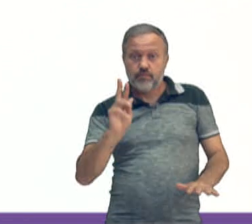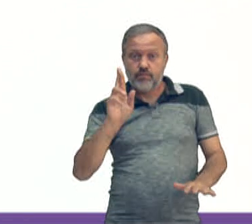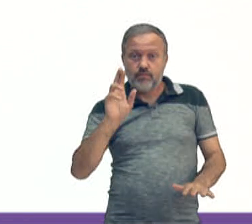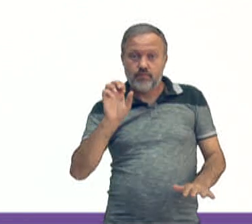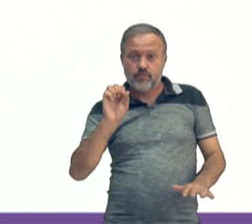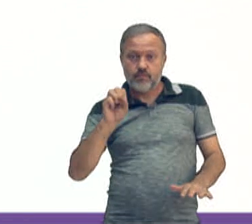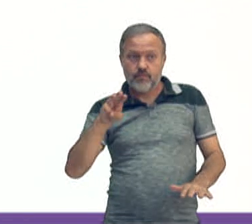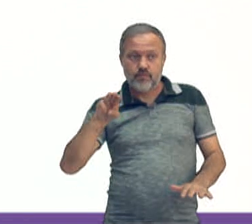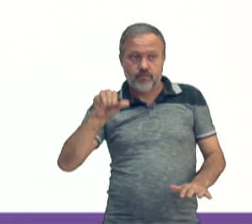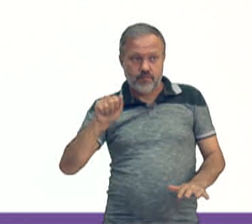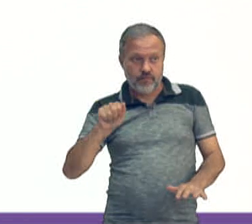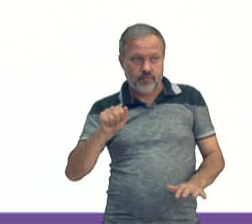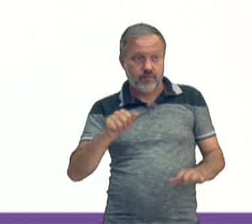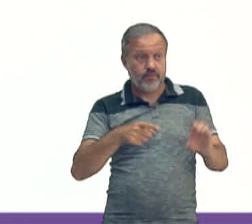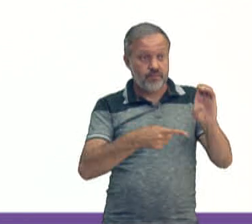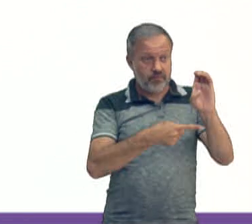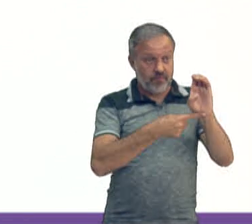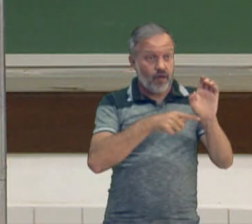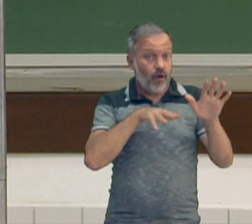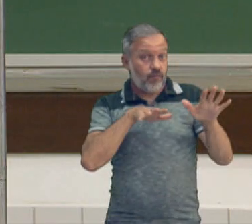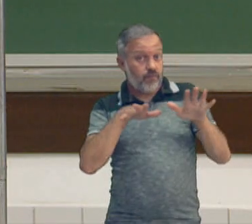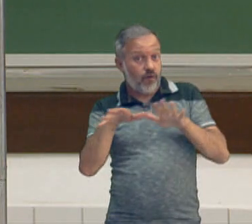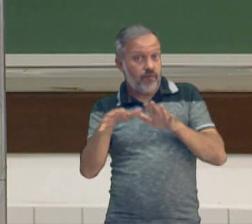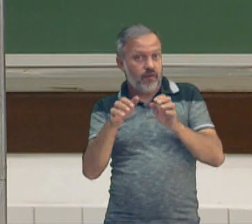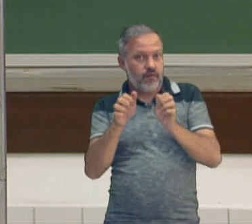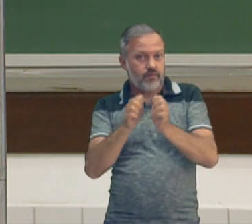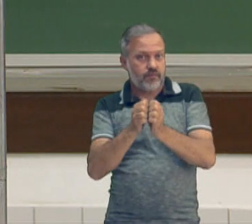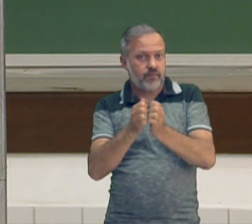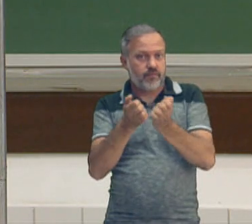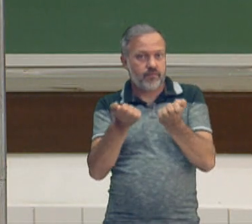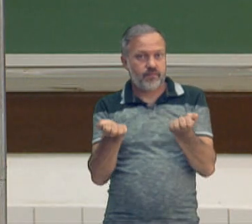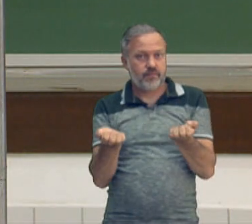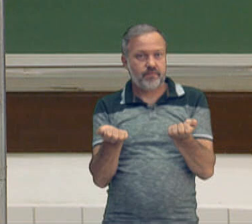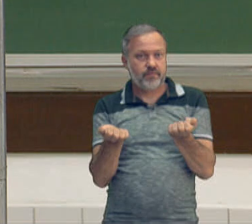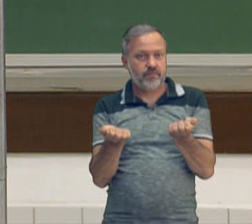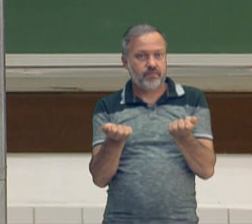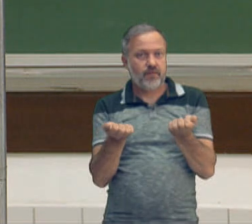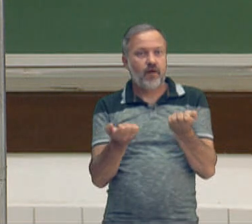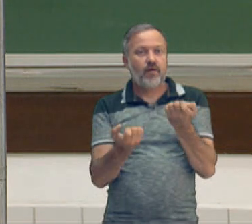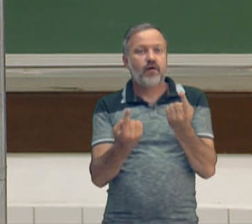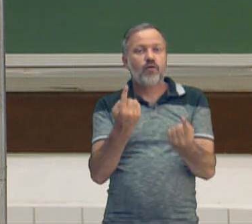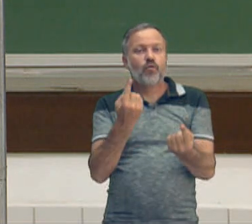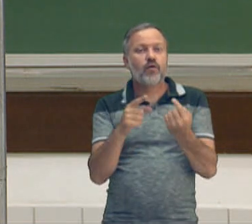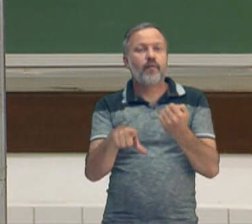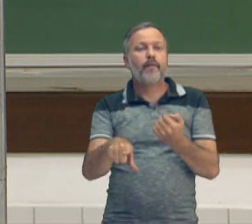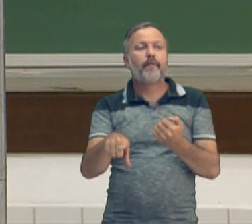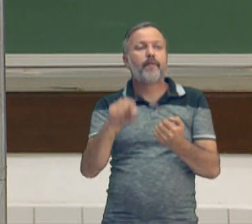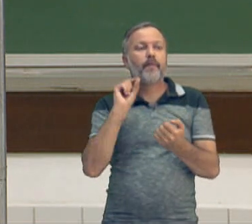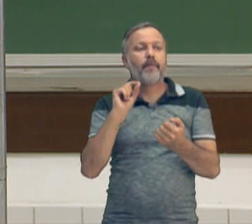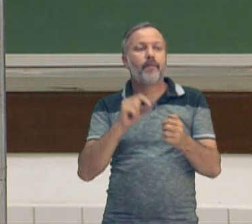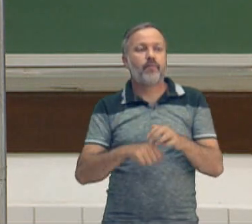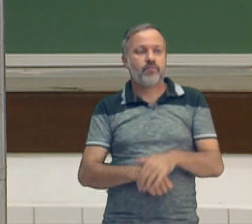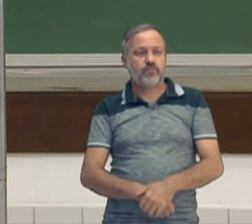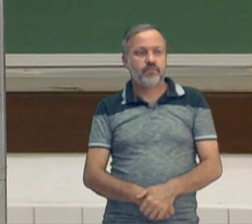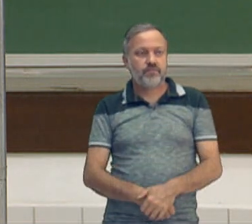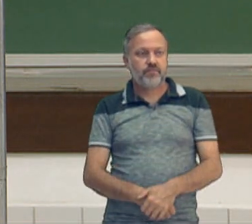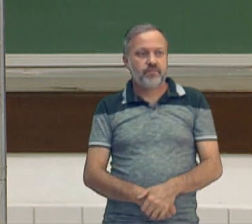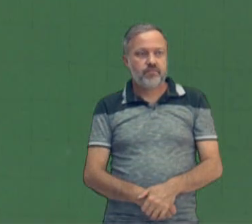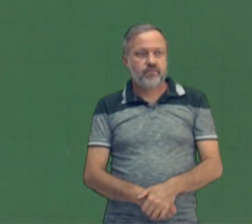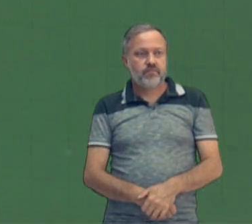C, Movimento Evangélico. Qual você marcou aí? Será que você acertou?